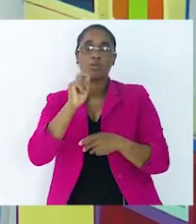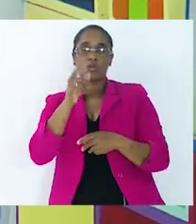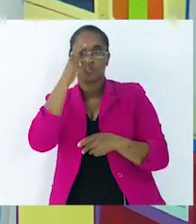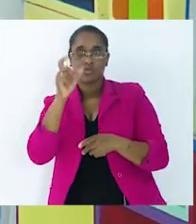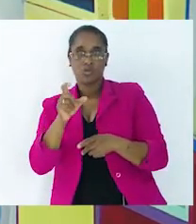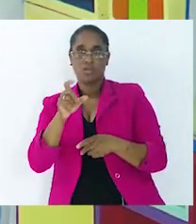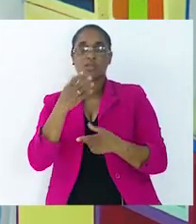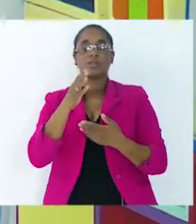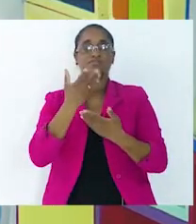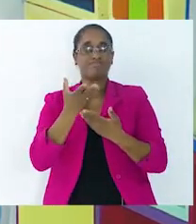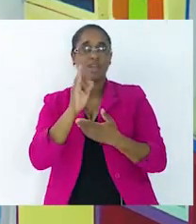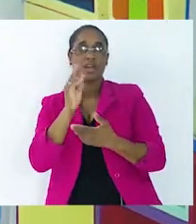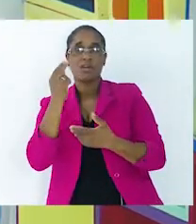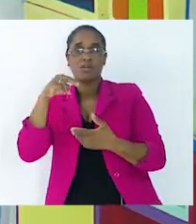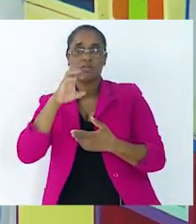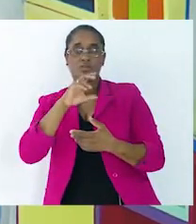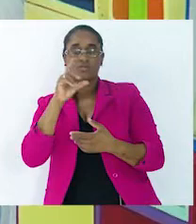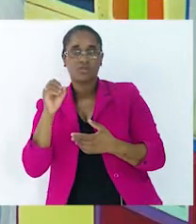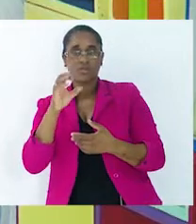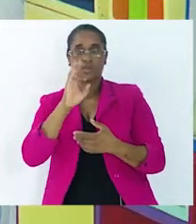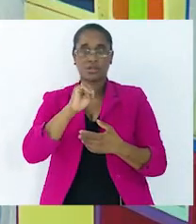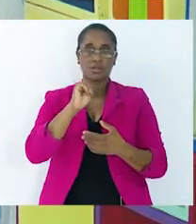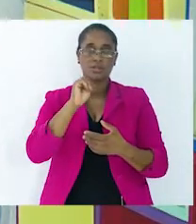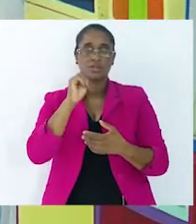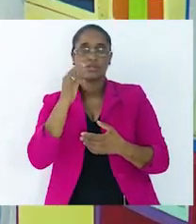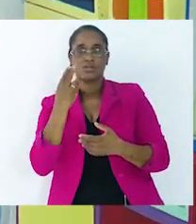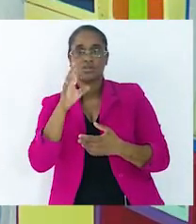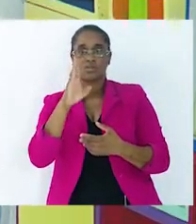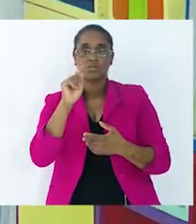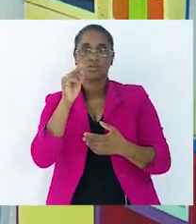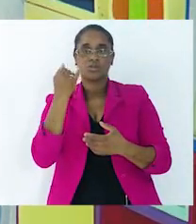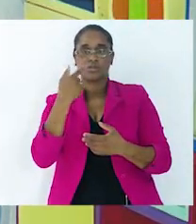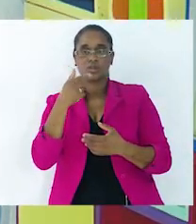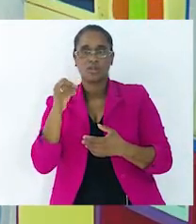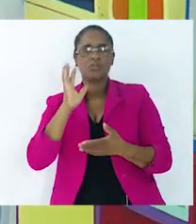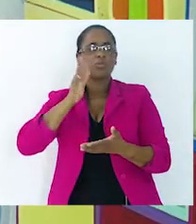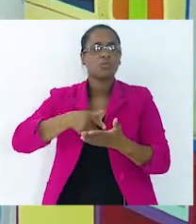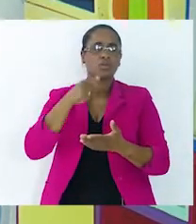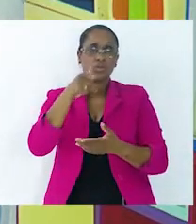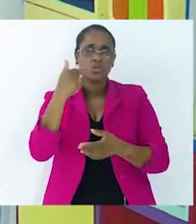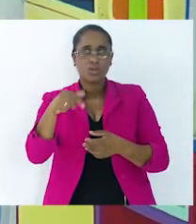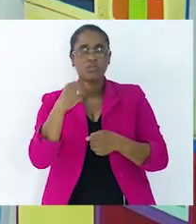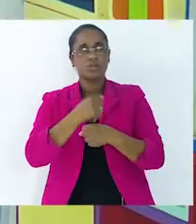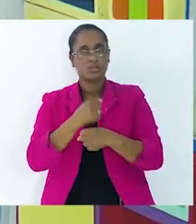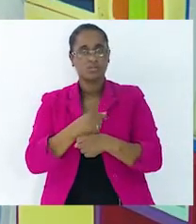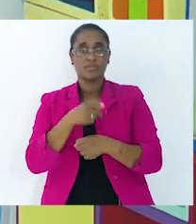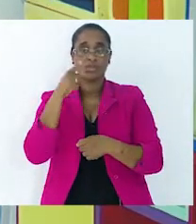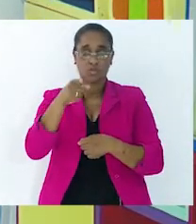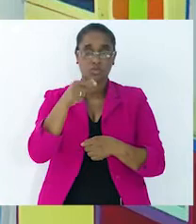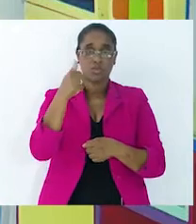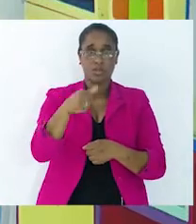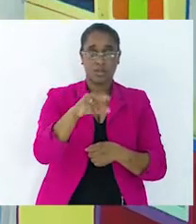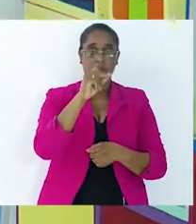sujeito. E por último, tu tens o exercício onde tu vais ter o